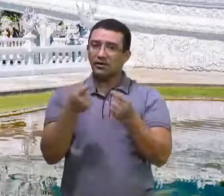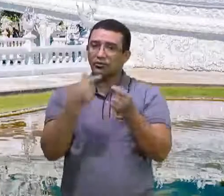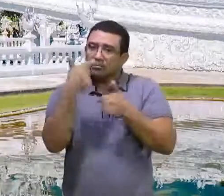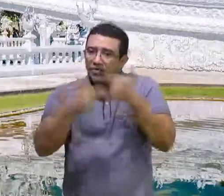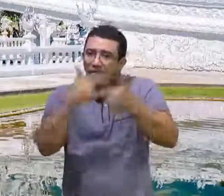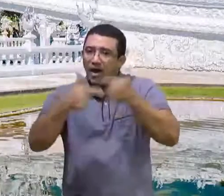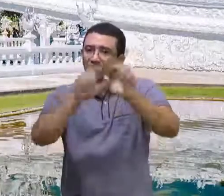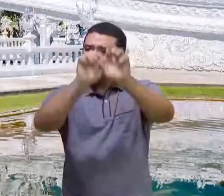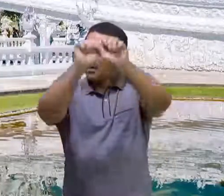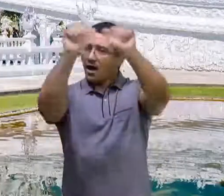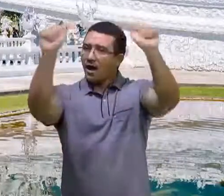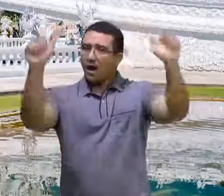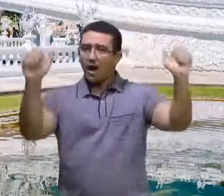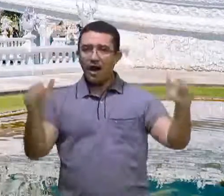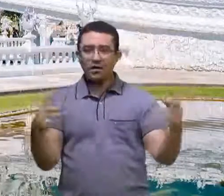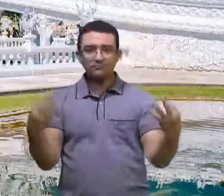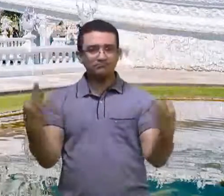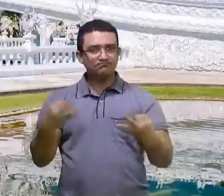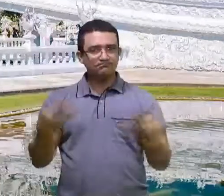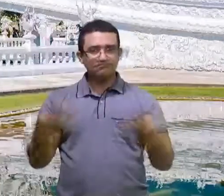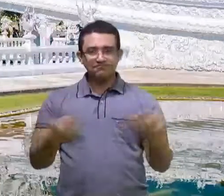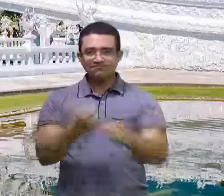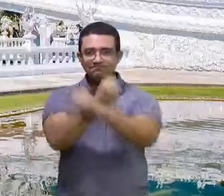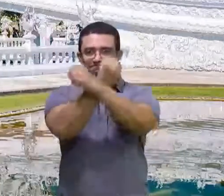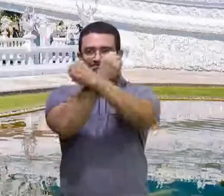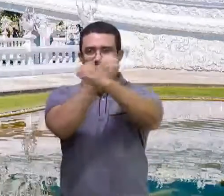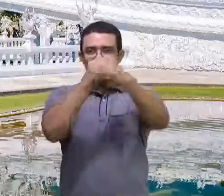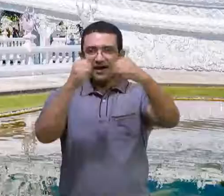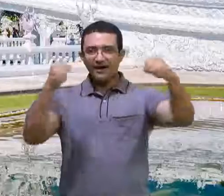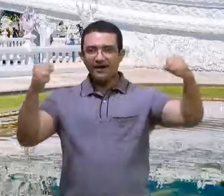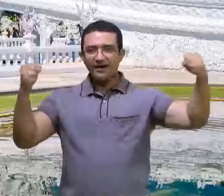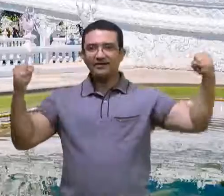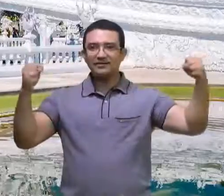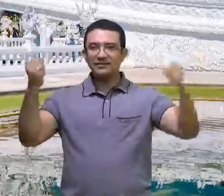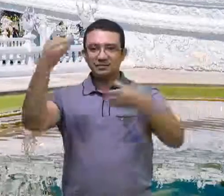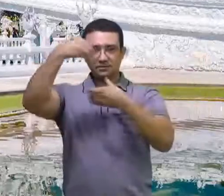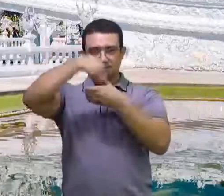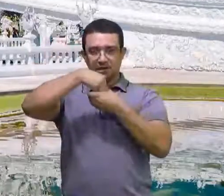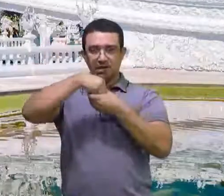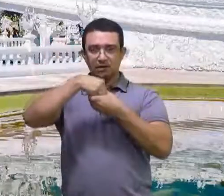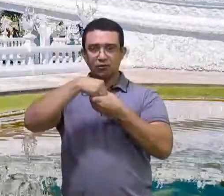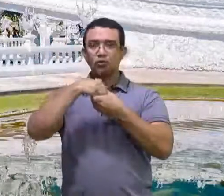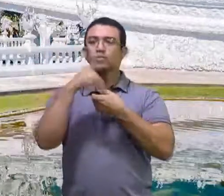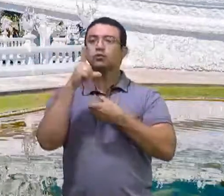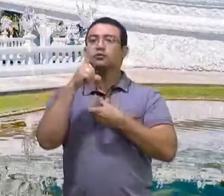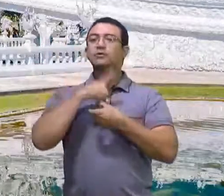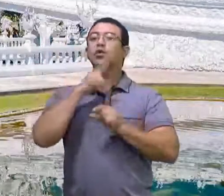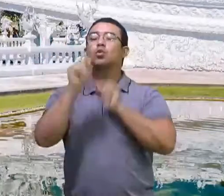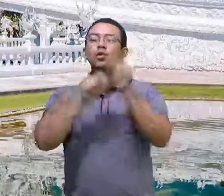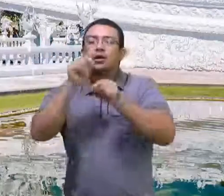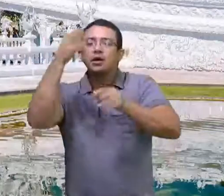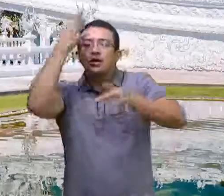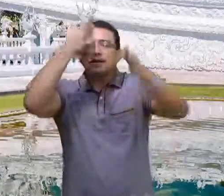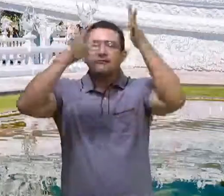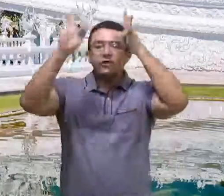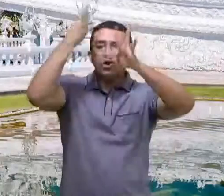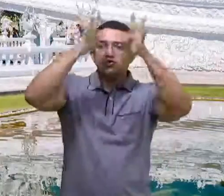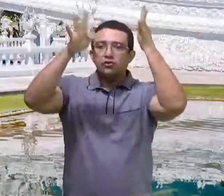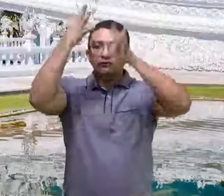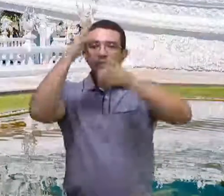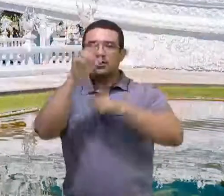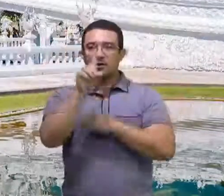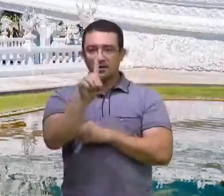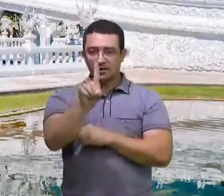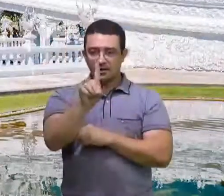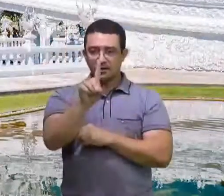arte gigantesca, não é? Onde dentro dele a gente tem ali a questão da filosofia budista, não é? Cada um